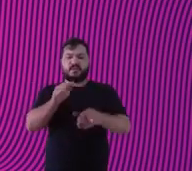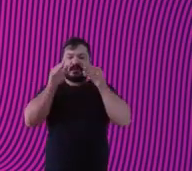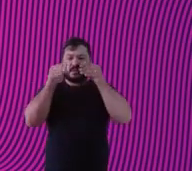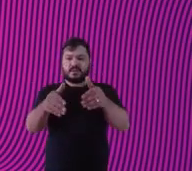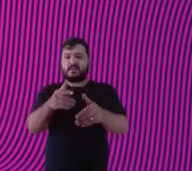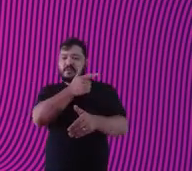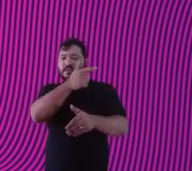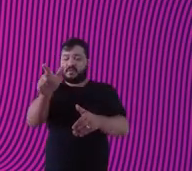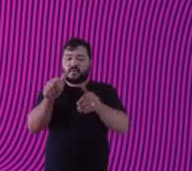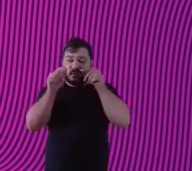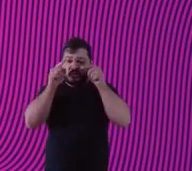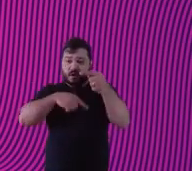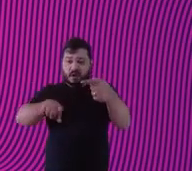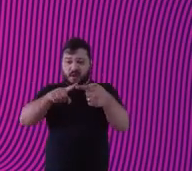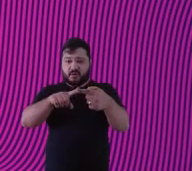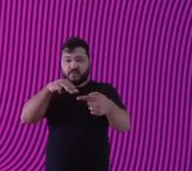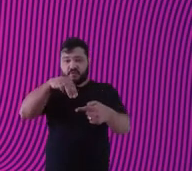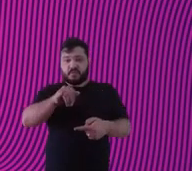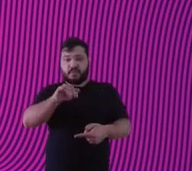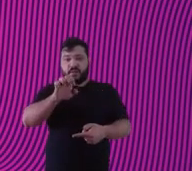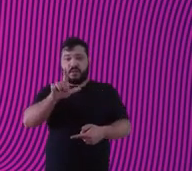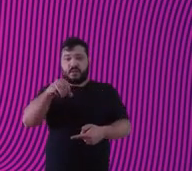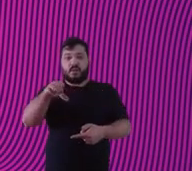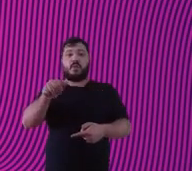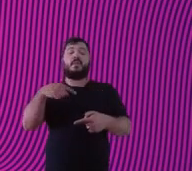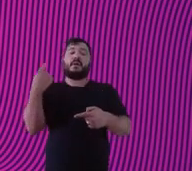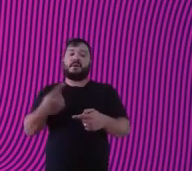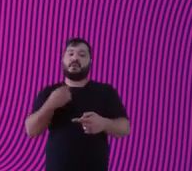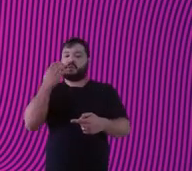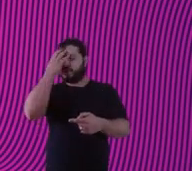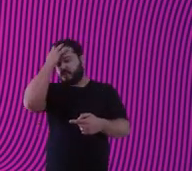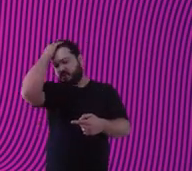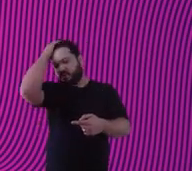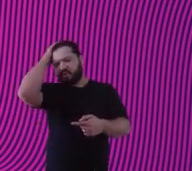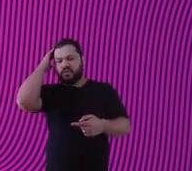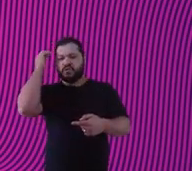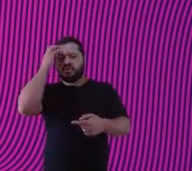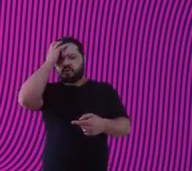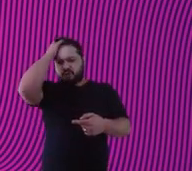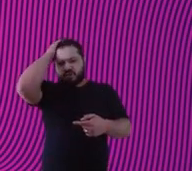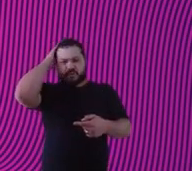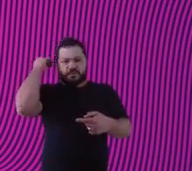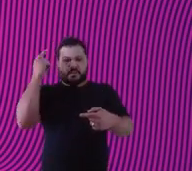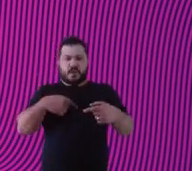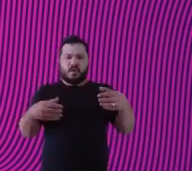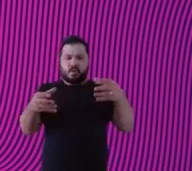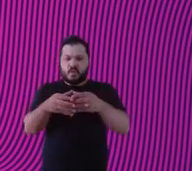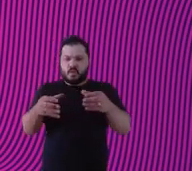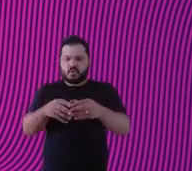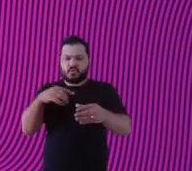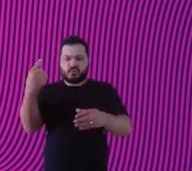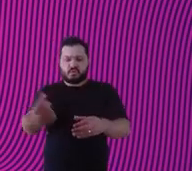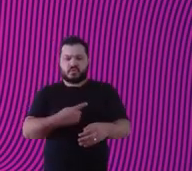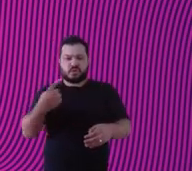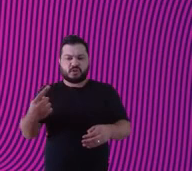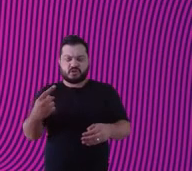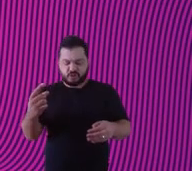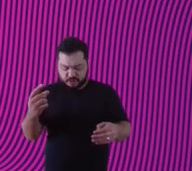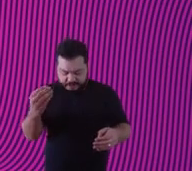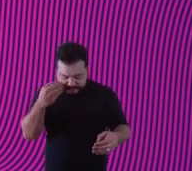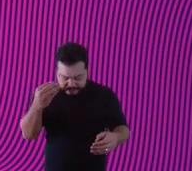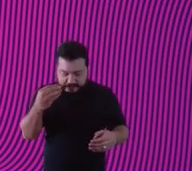com outro alvo é no mieloma Então acho que a gente tem ali um um conjunto E a gente tá bom particulamente